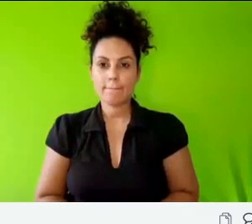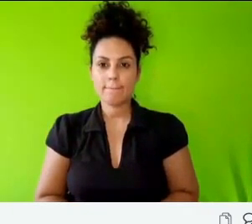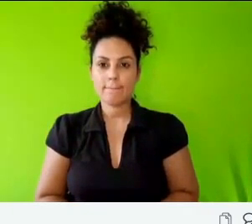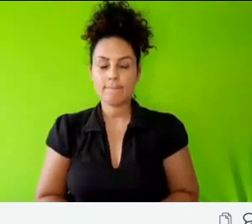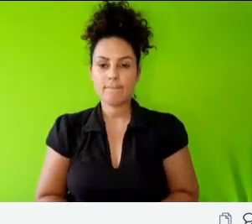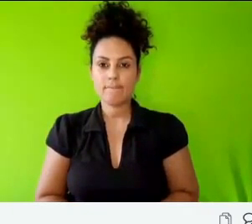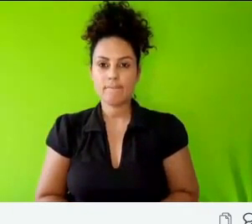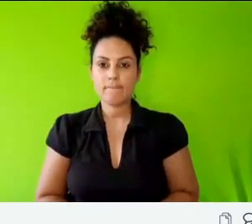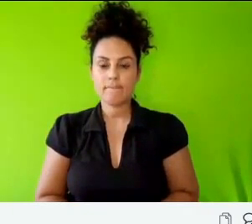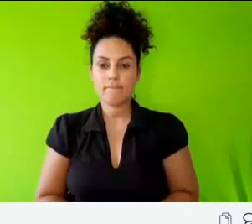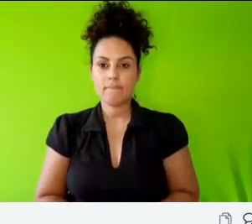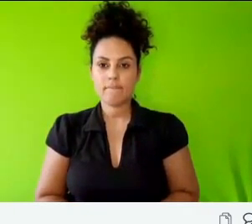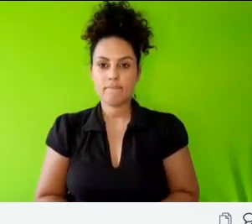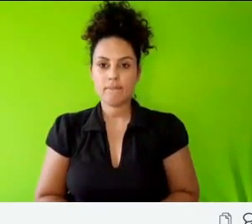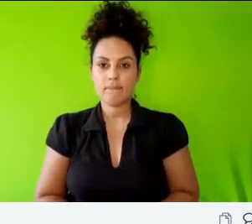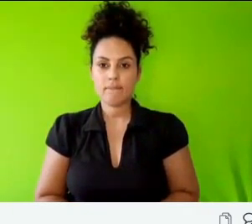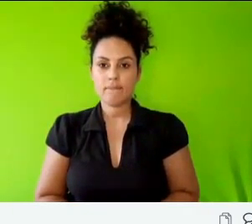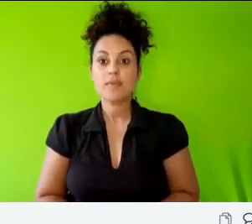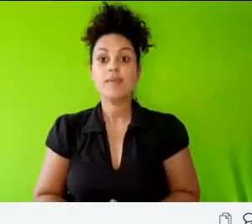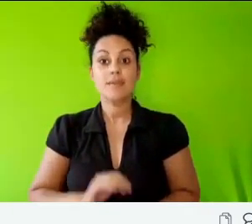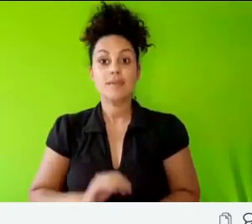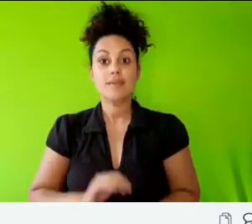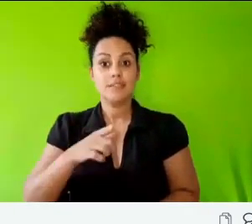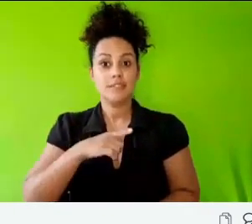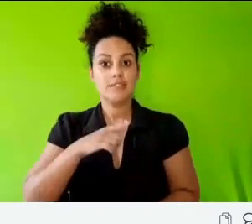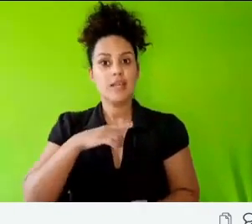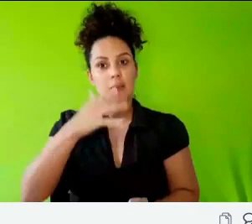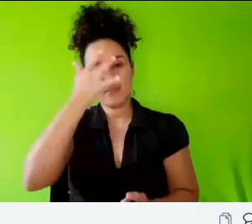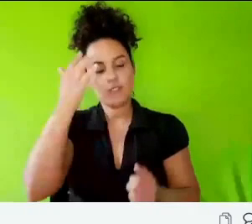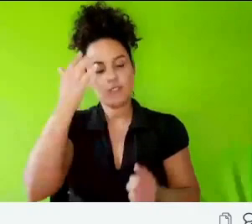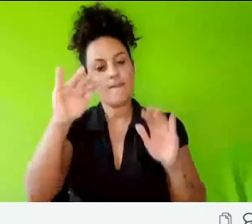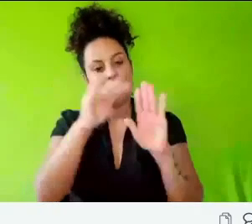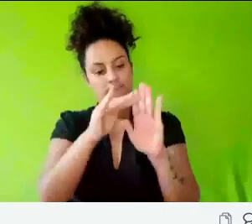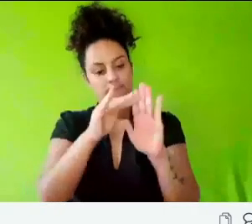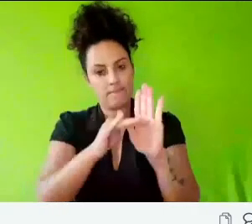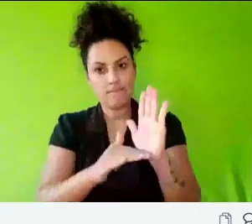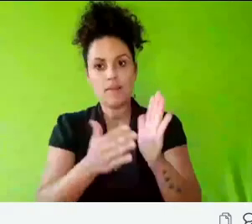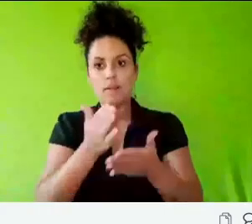A listagem dos classificados.